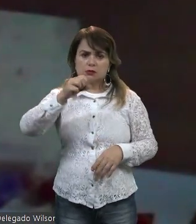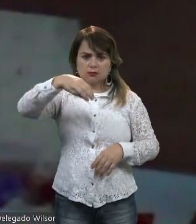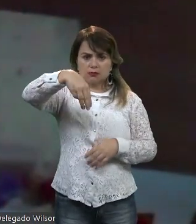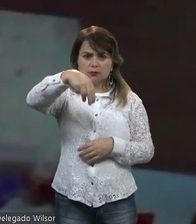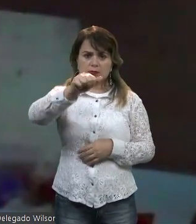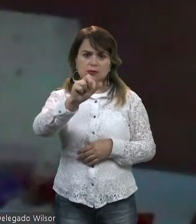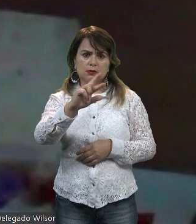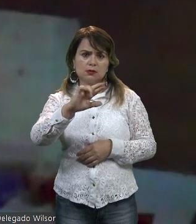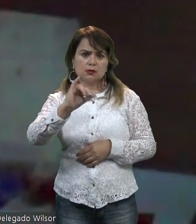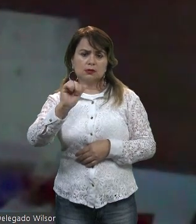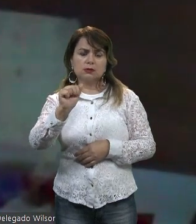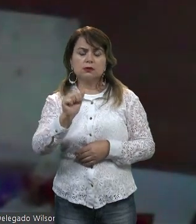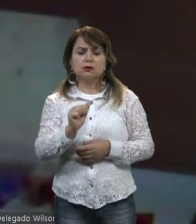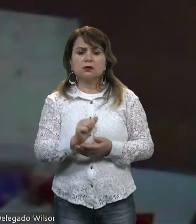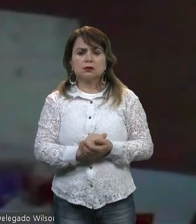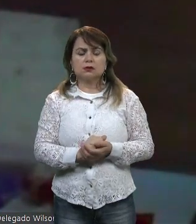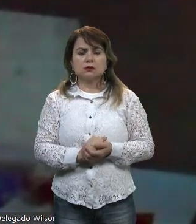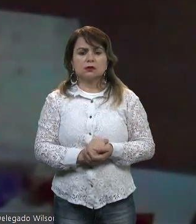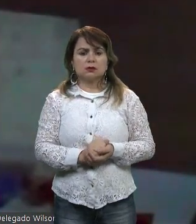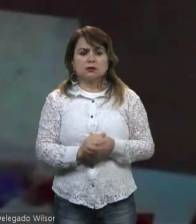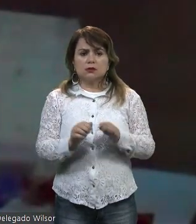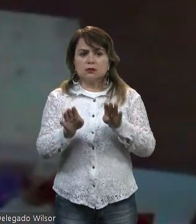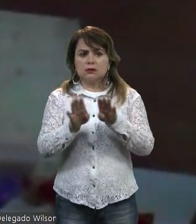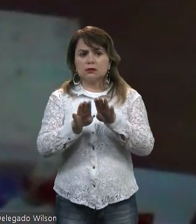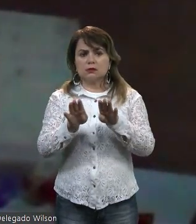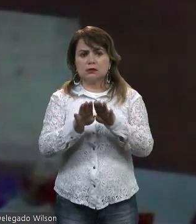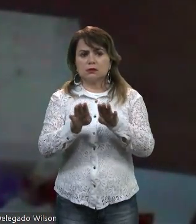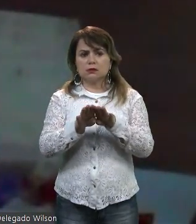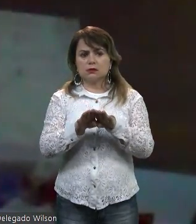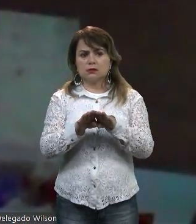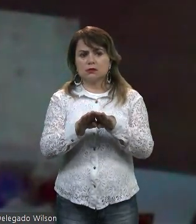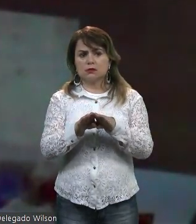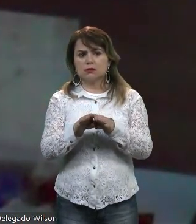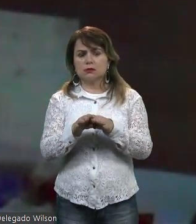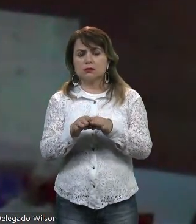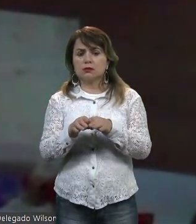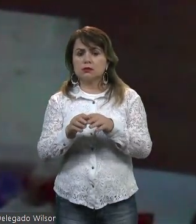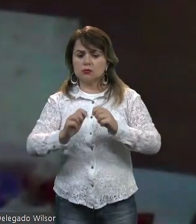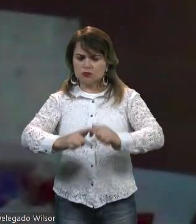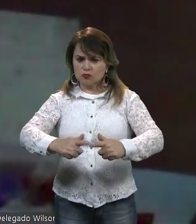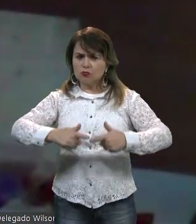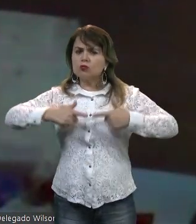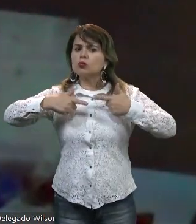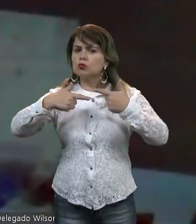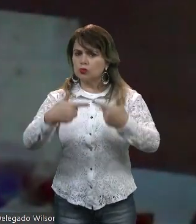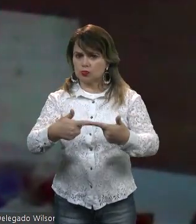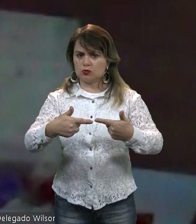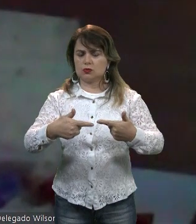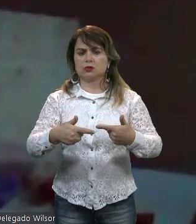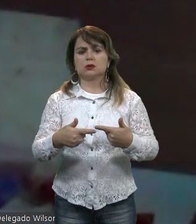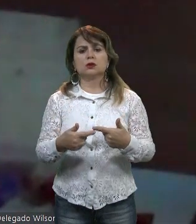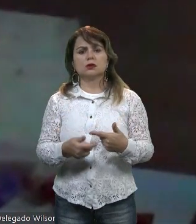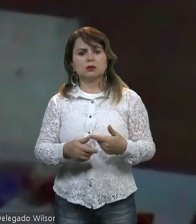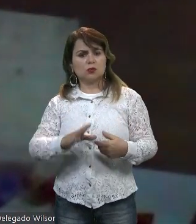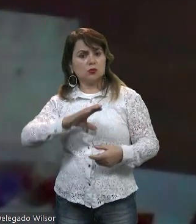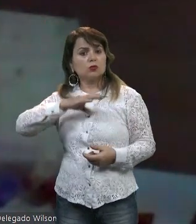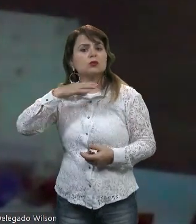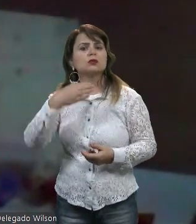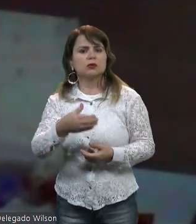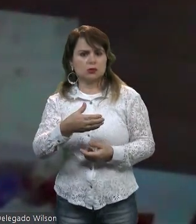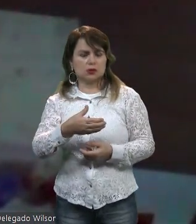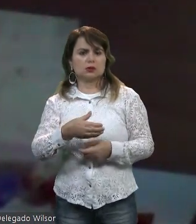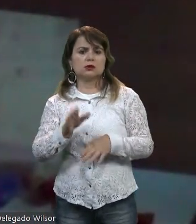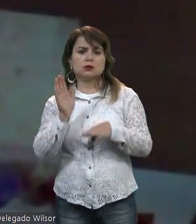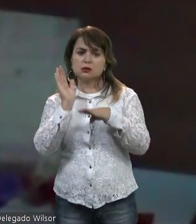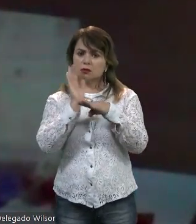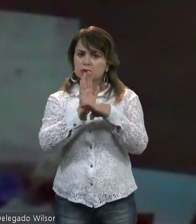que quero repetir aqui, ela enfrentou e está vencendo essa questão.